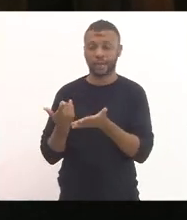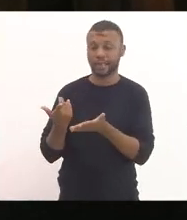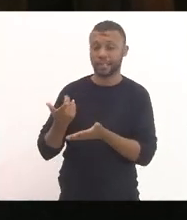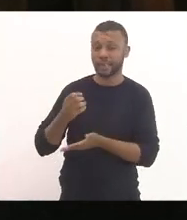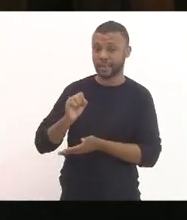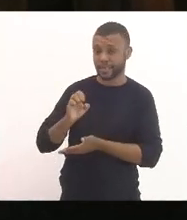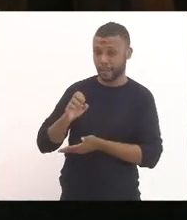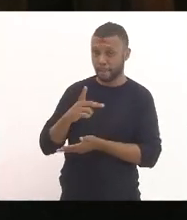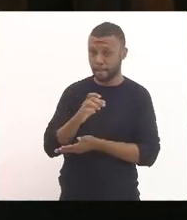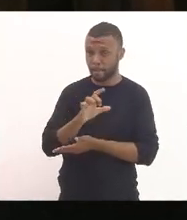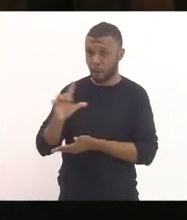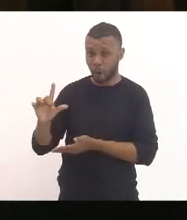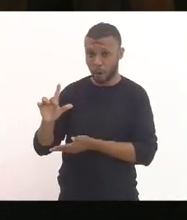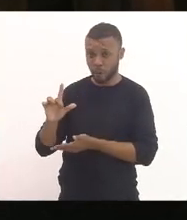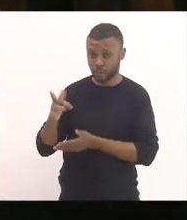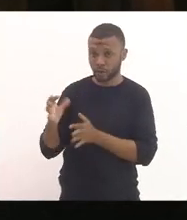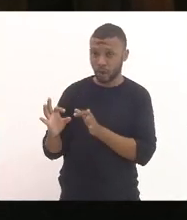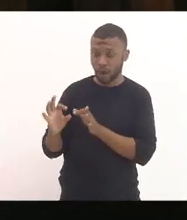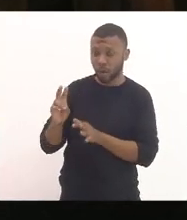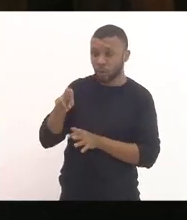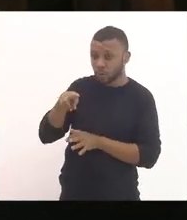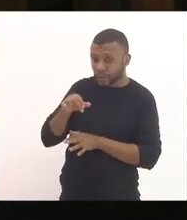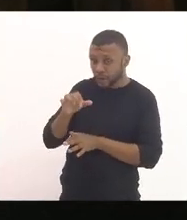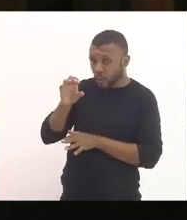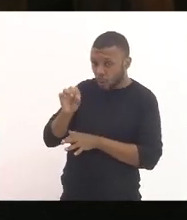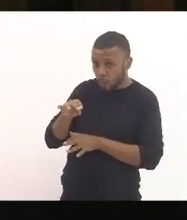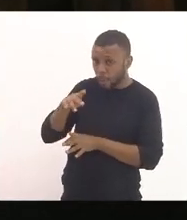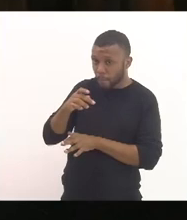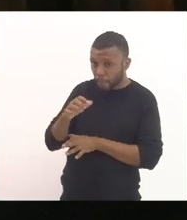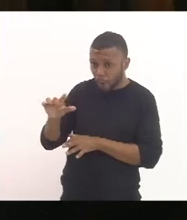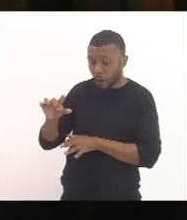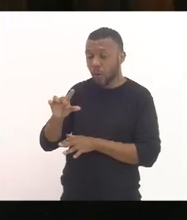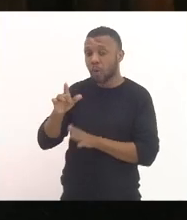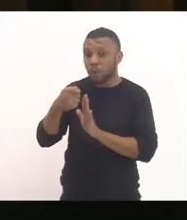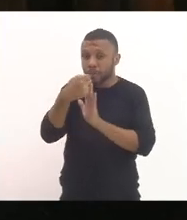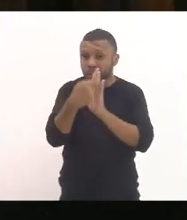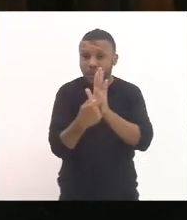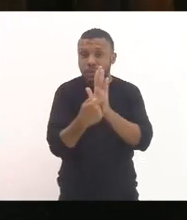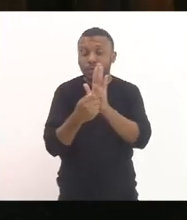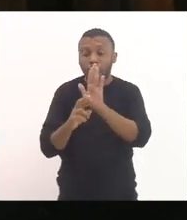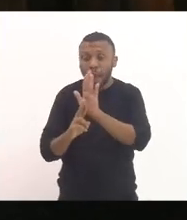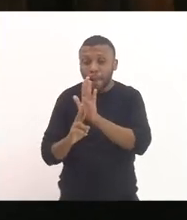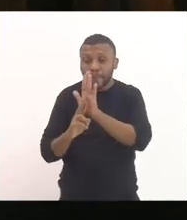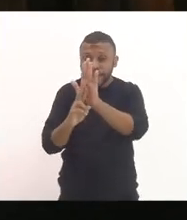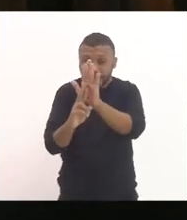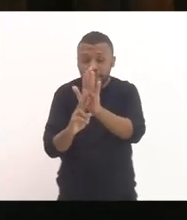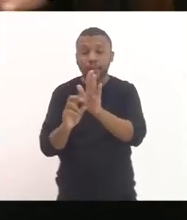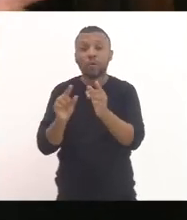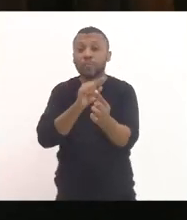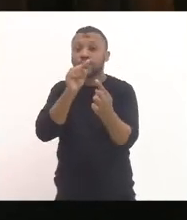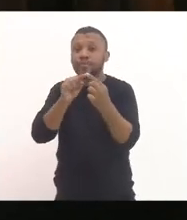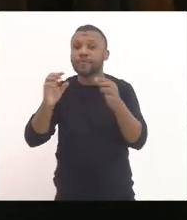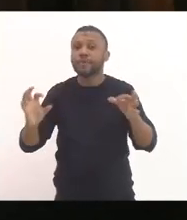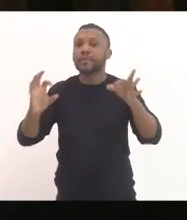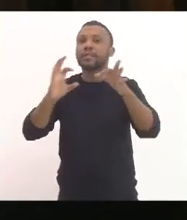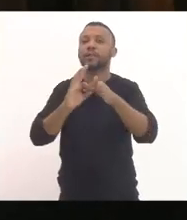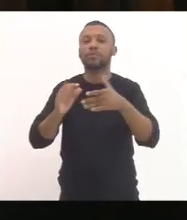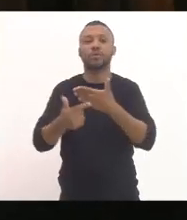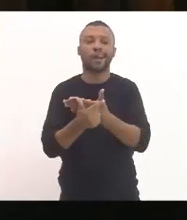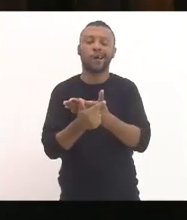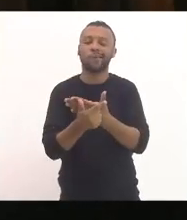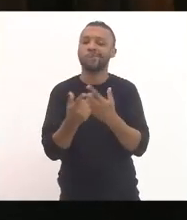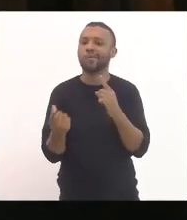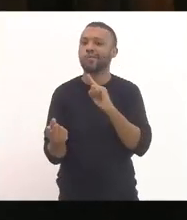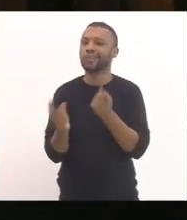onde comprou afirma que o texto apresentado não representa nenhuma intenção de integração dos carros muito pelo contrário ela